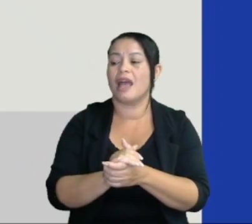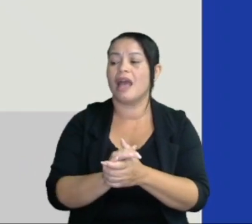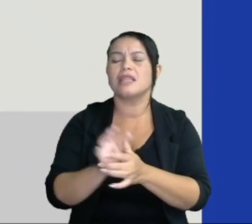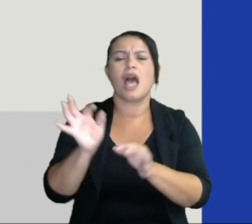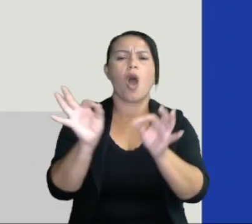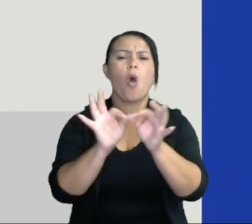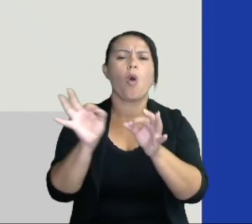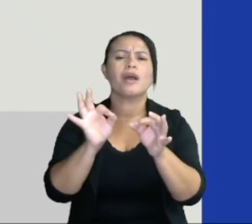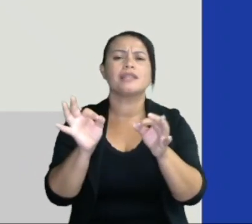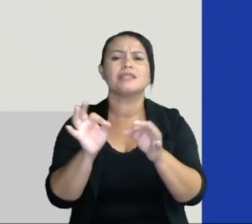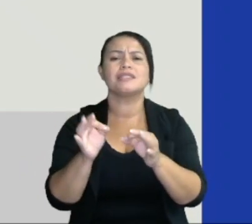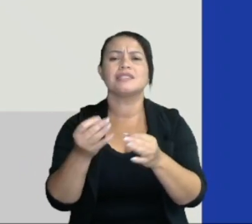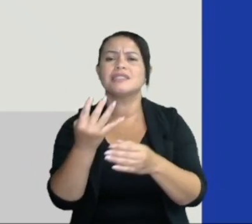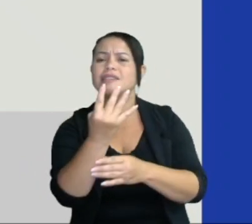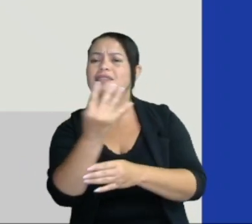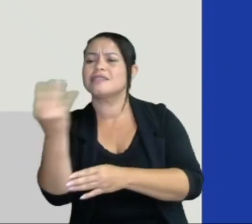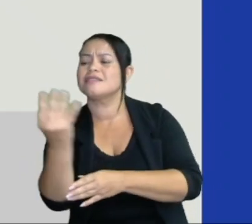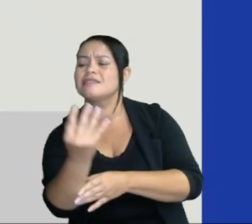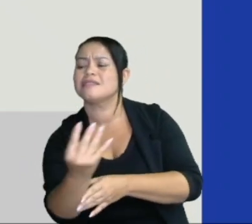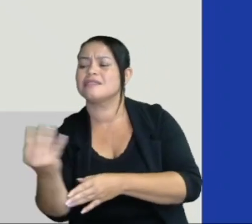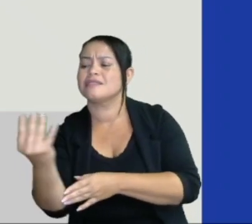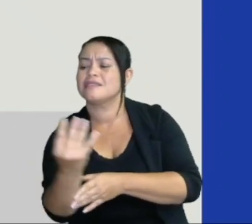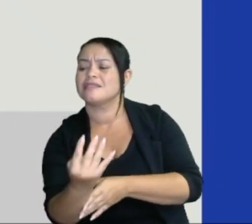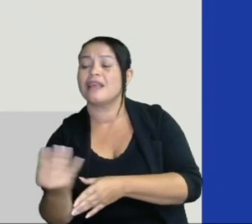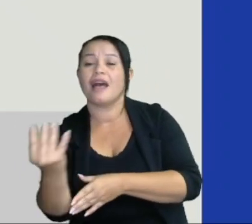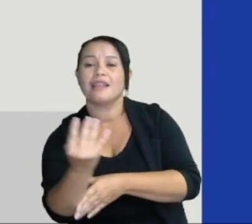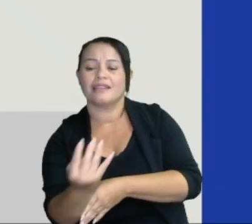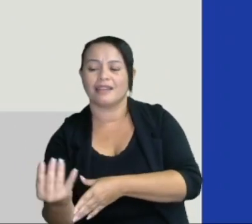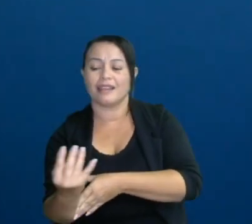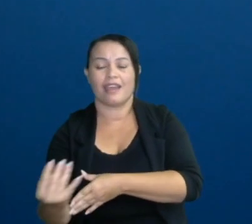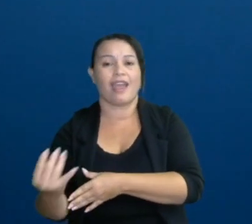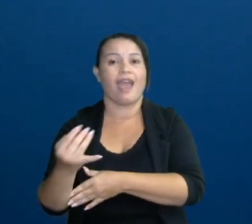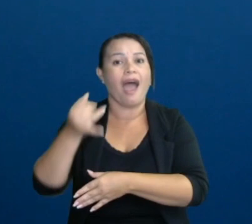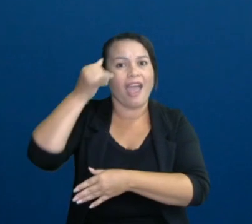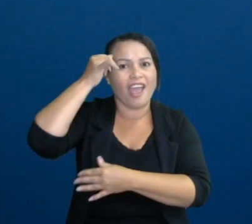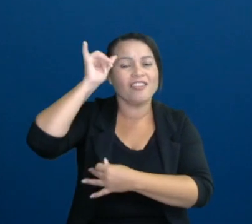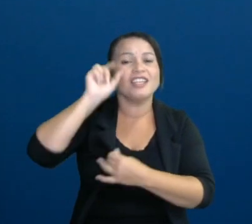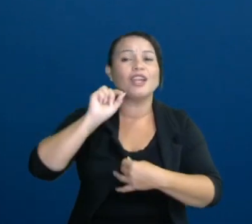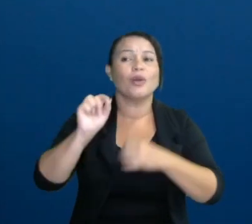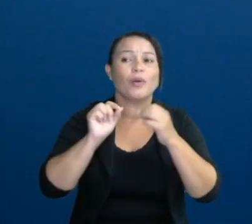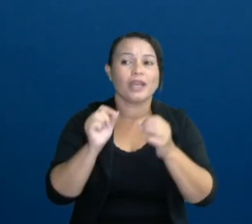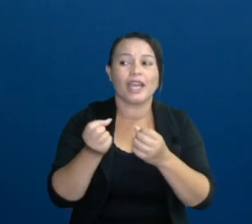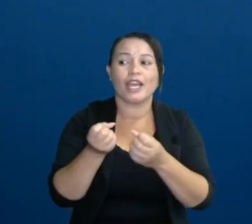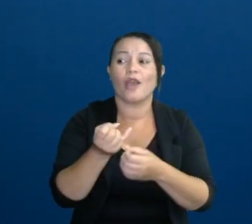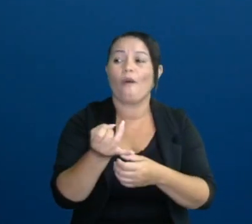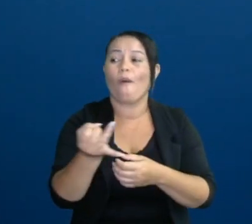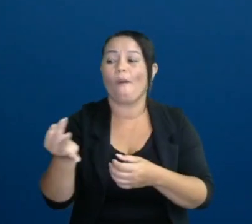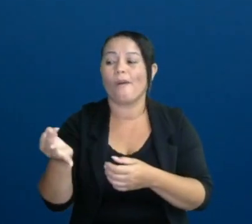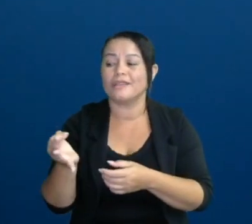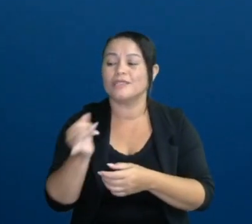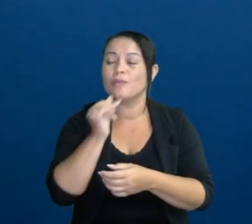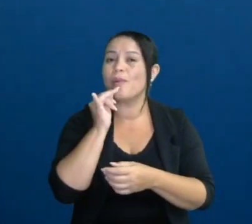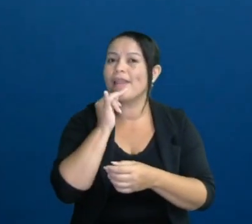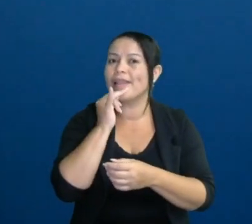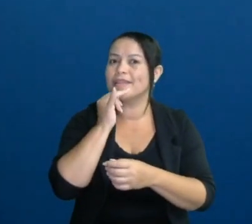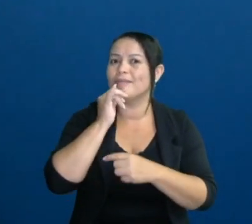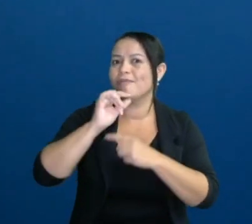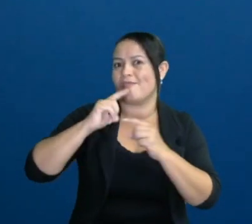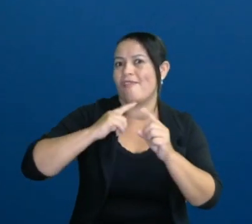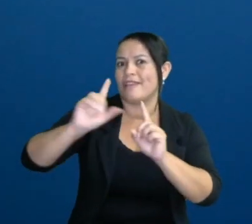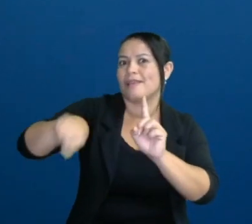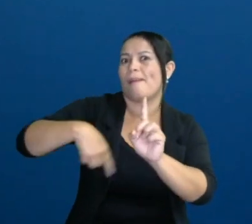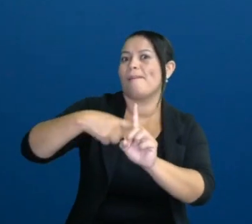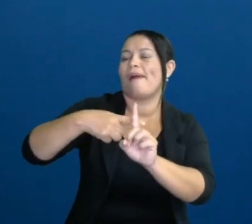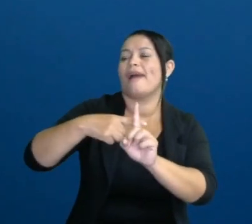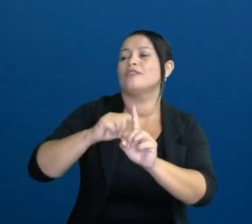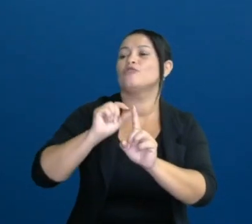está organizada em fileiras. Isso evitaria que a gente contasse objetos a mais